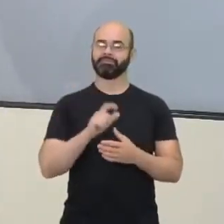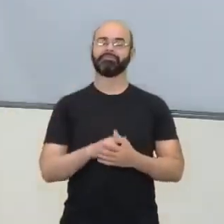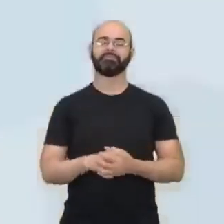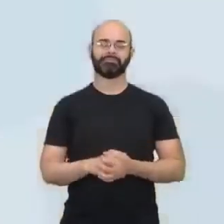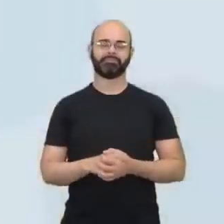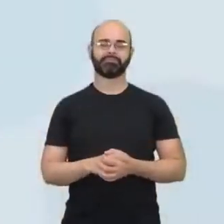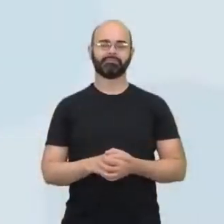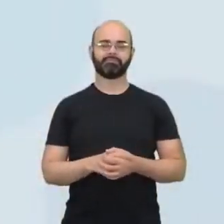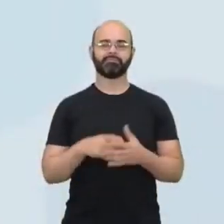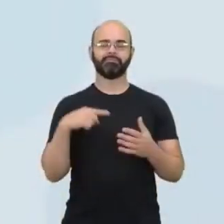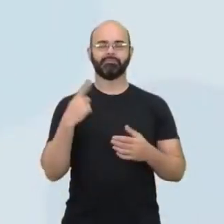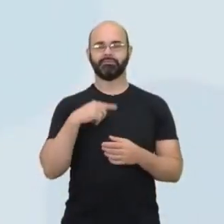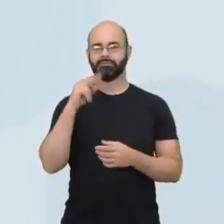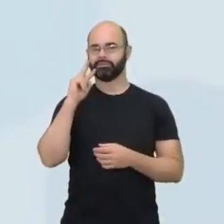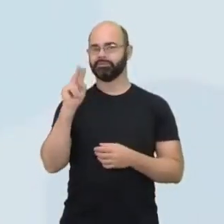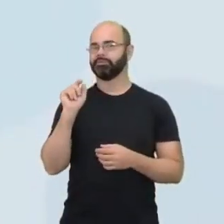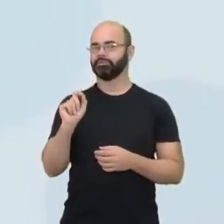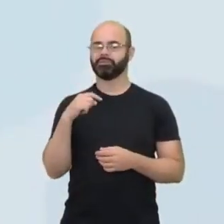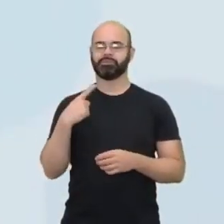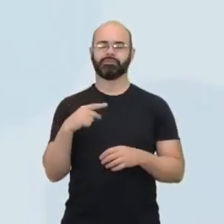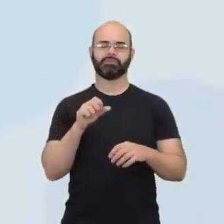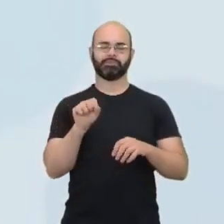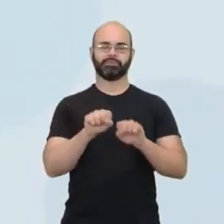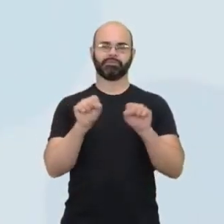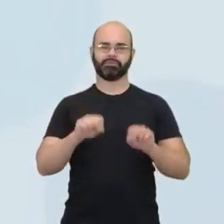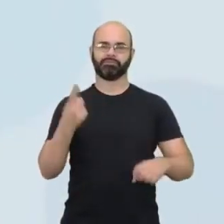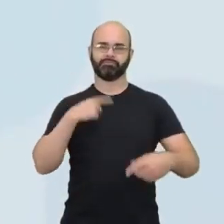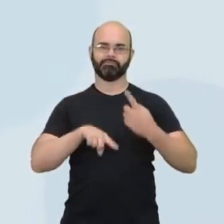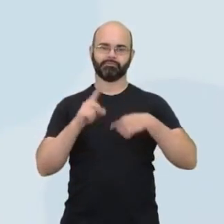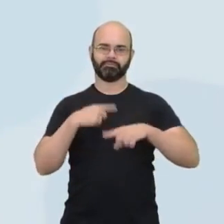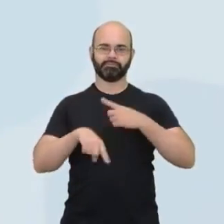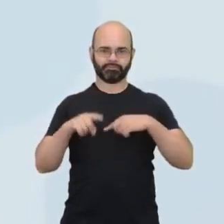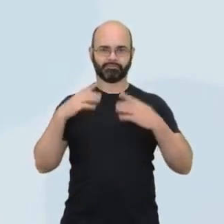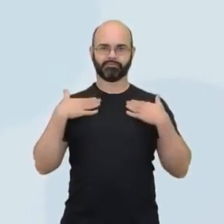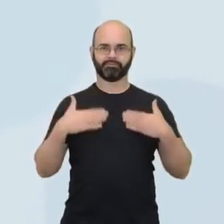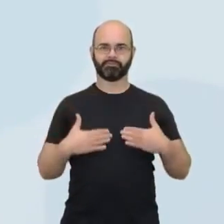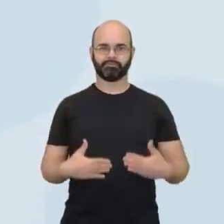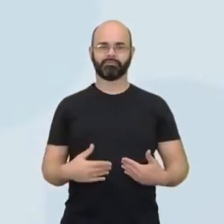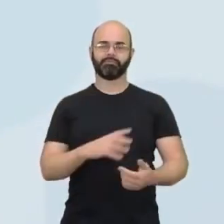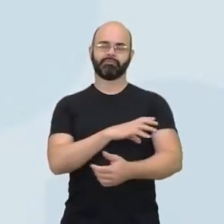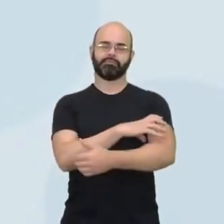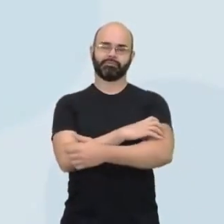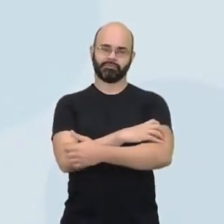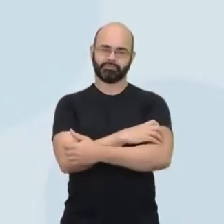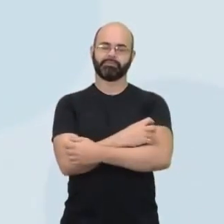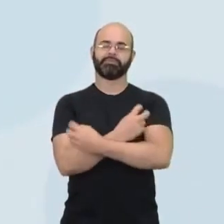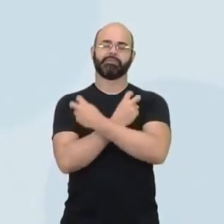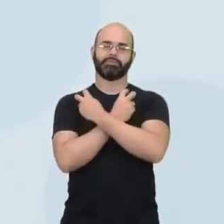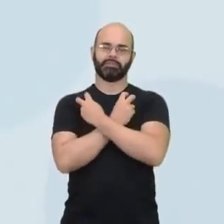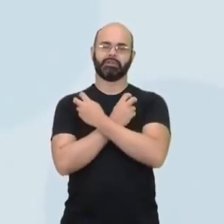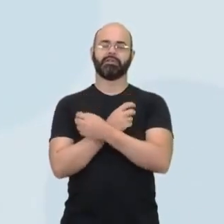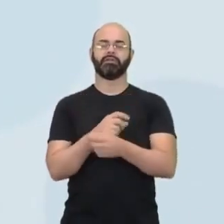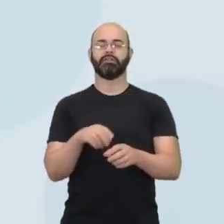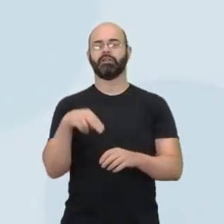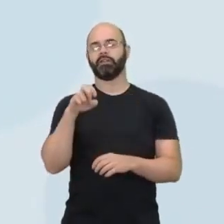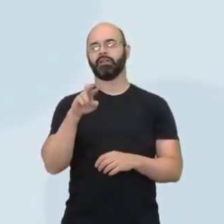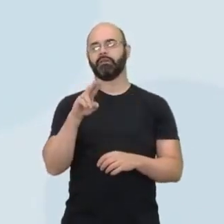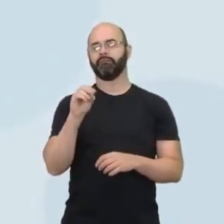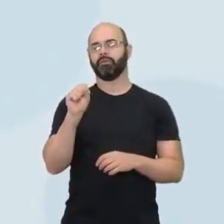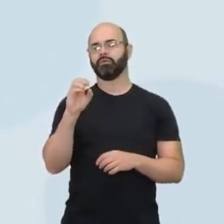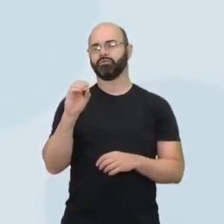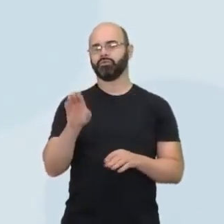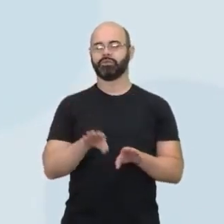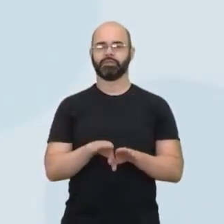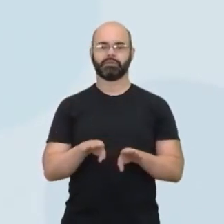aula? A interação entre os sistemas do corpo, dando ênfase entre o sistema muscular, esquelético e nervoso. A habilidade está aí para você saber